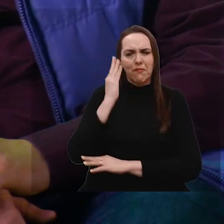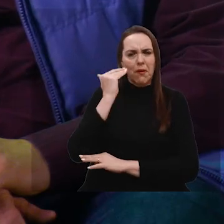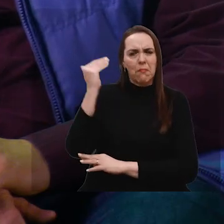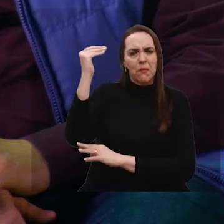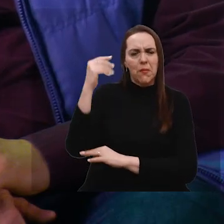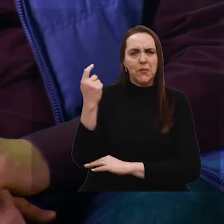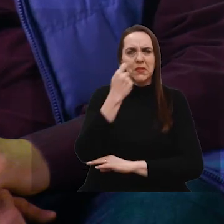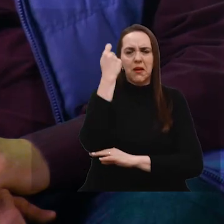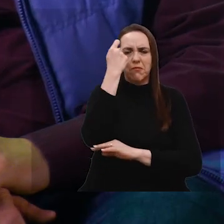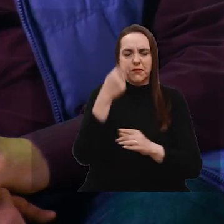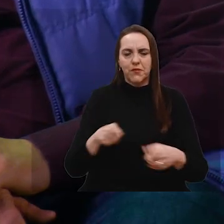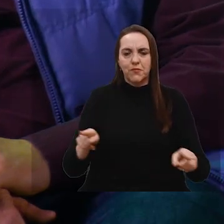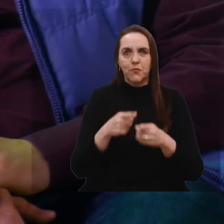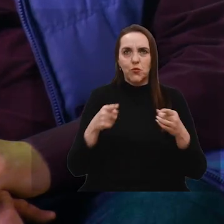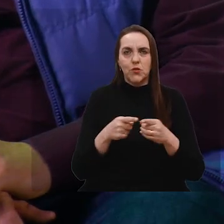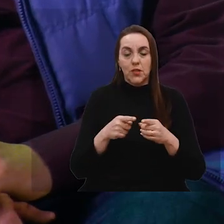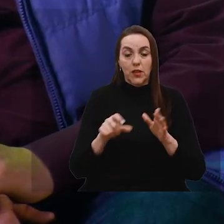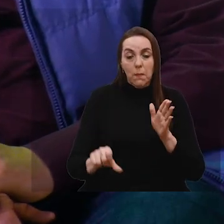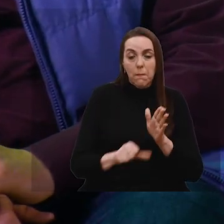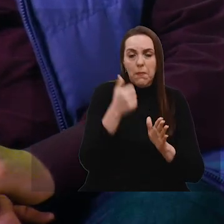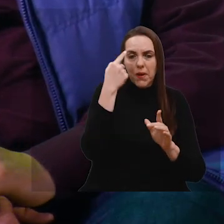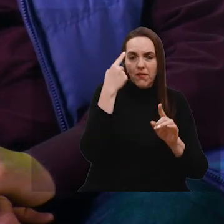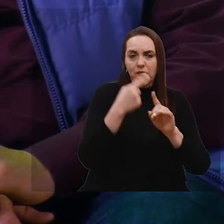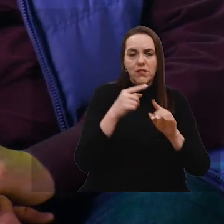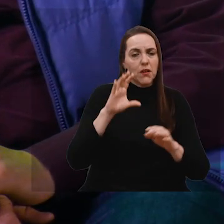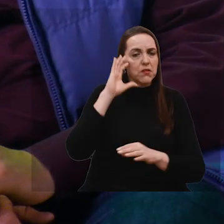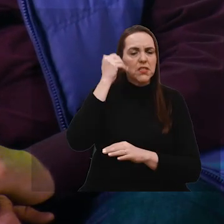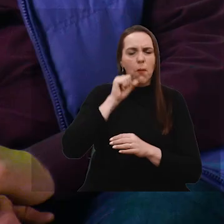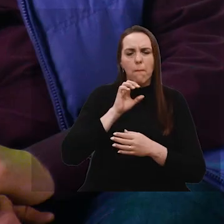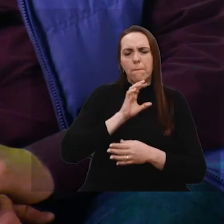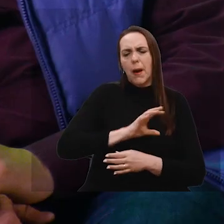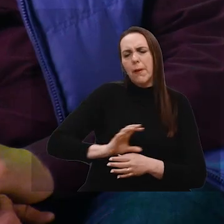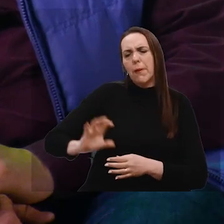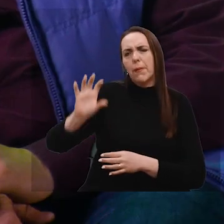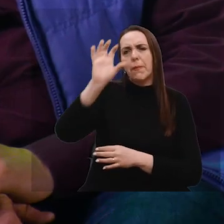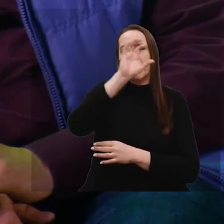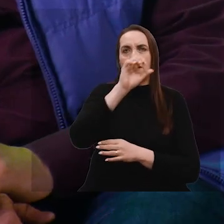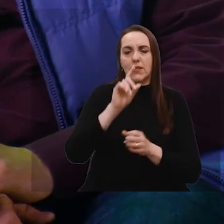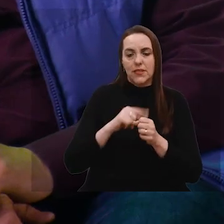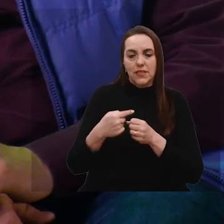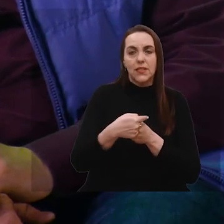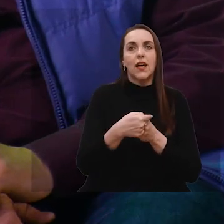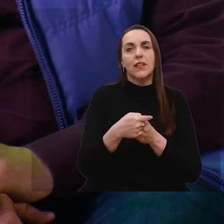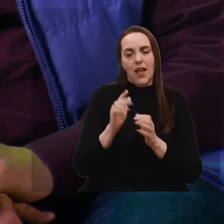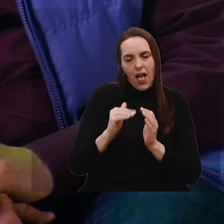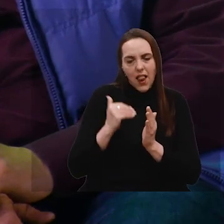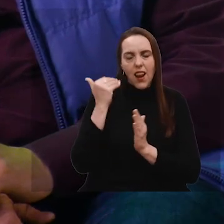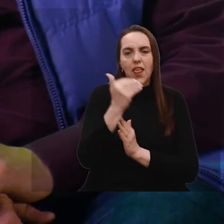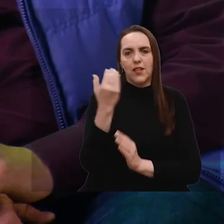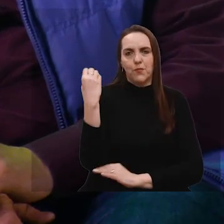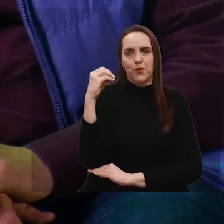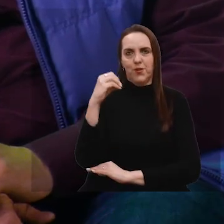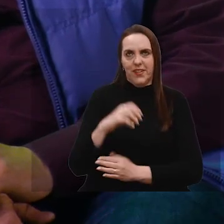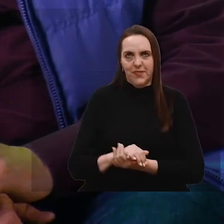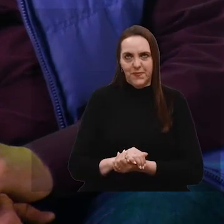grandes nomes da música gaúcha desde a sua primeira edição, tendo se espalhado por vários municípios além da